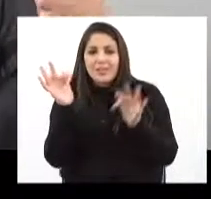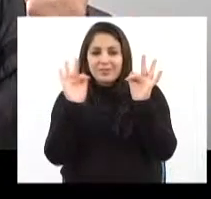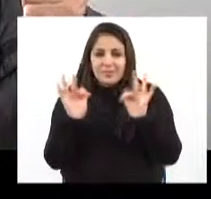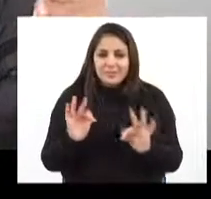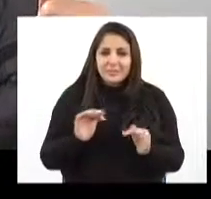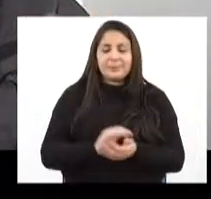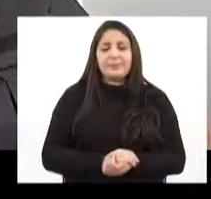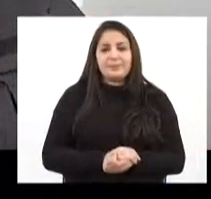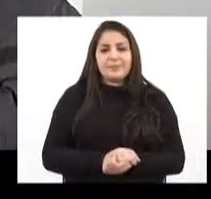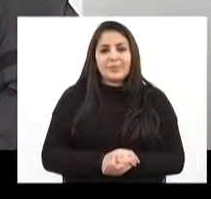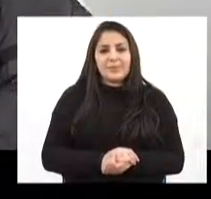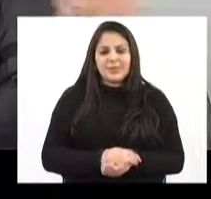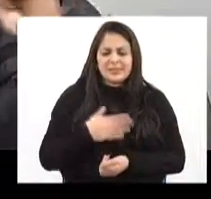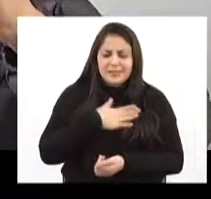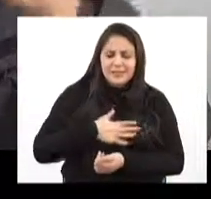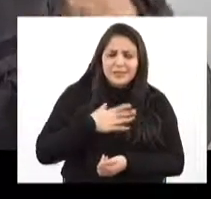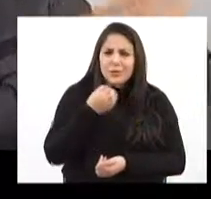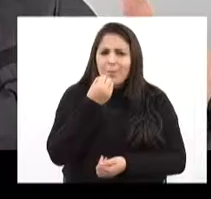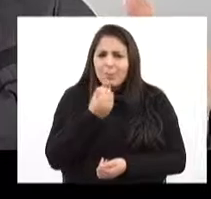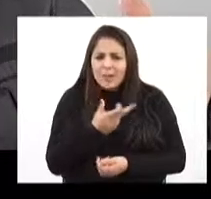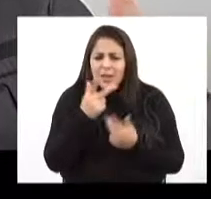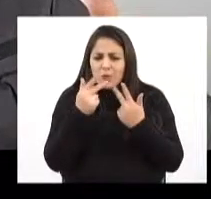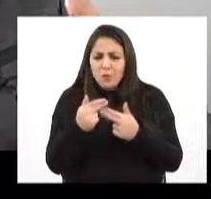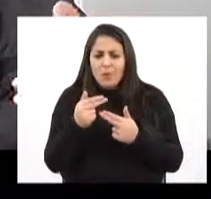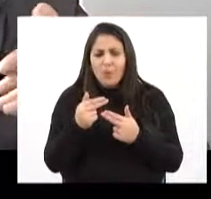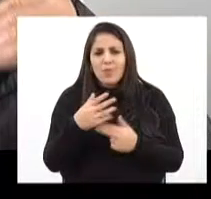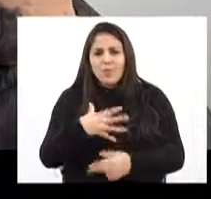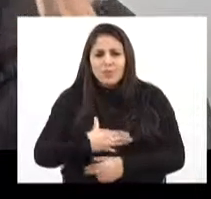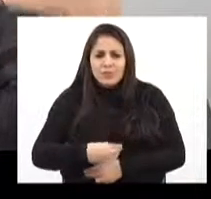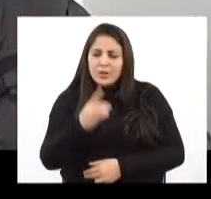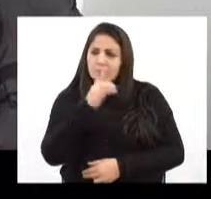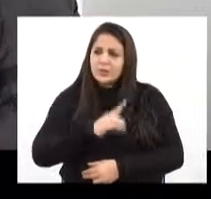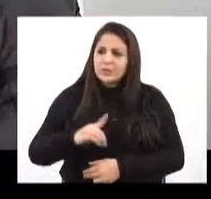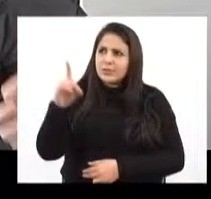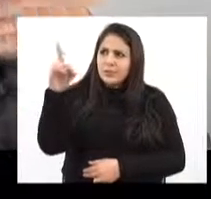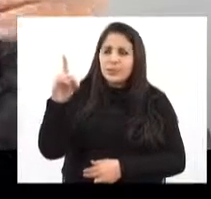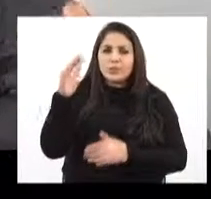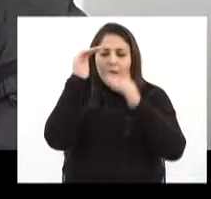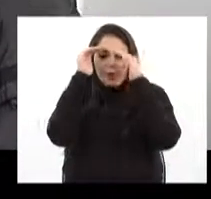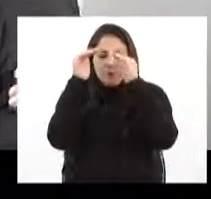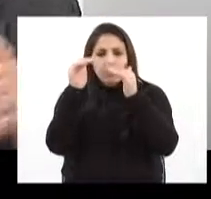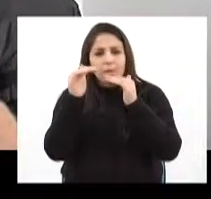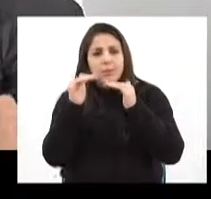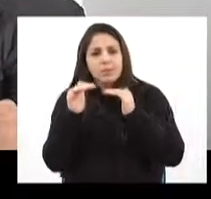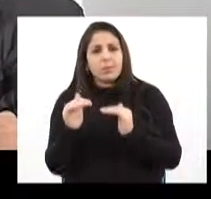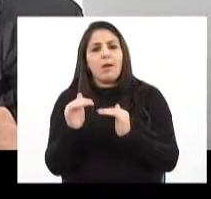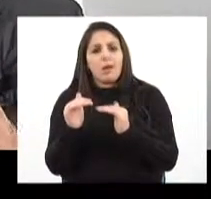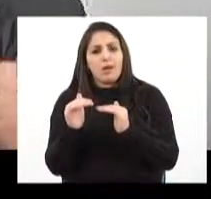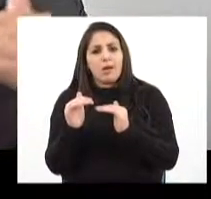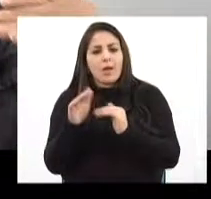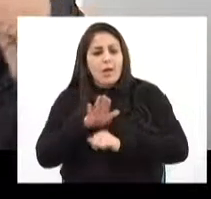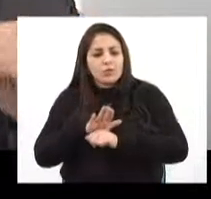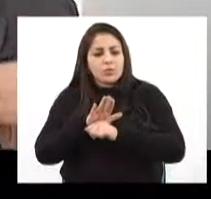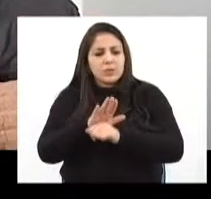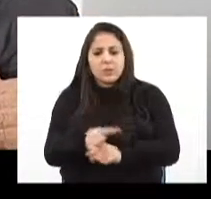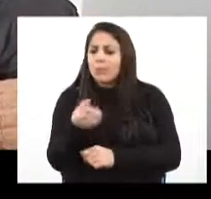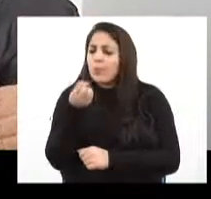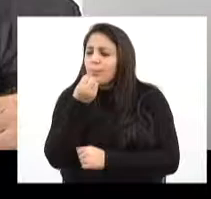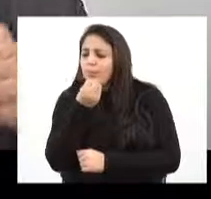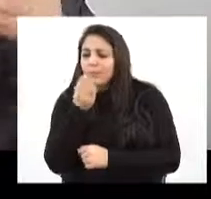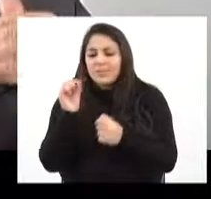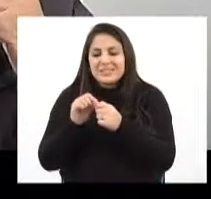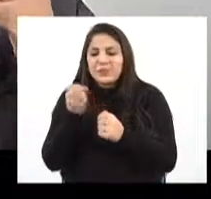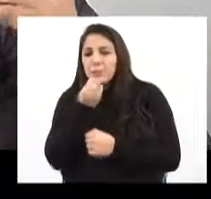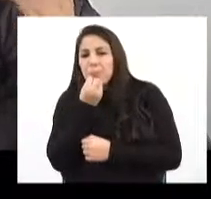Se sentir bem como filho de Deus, como irmão com os outros irmãos, ser respeitando e promovendo o bem um dos outros,